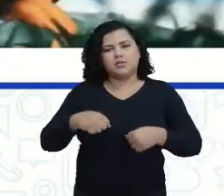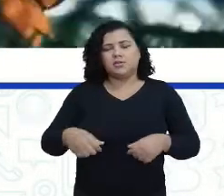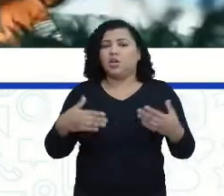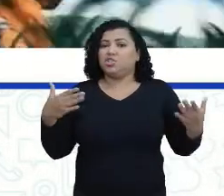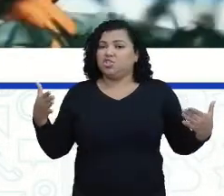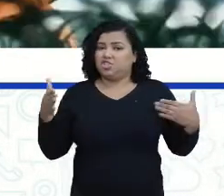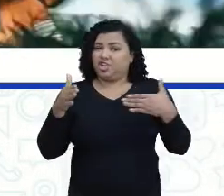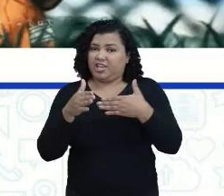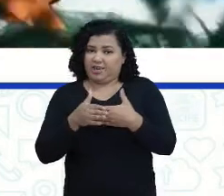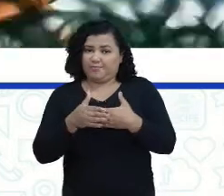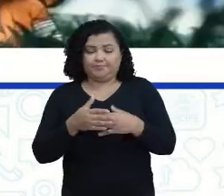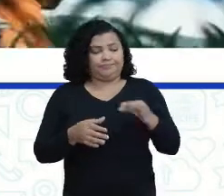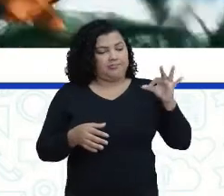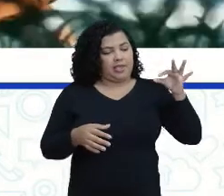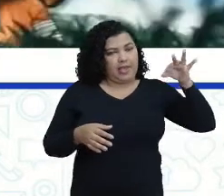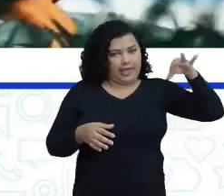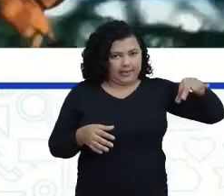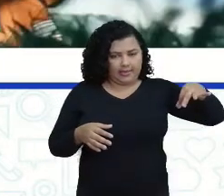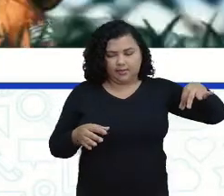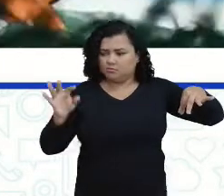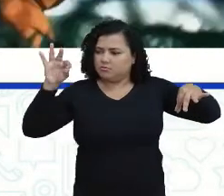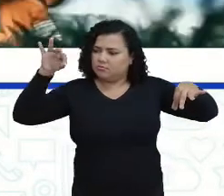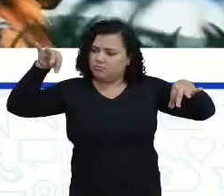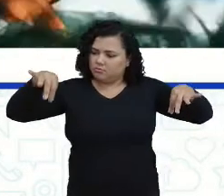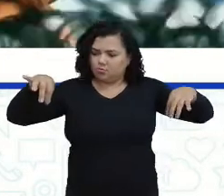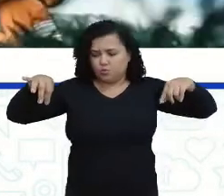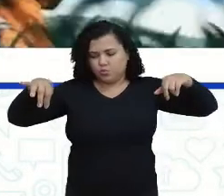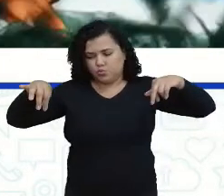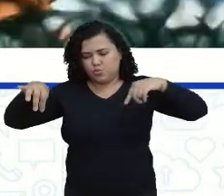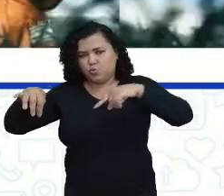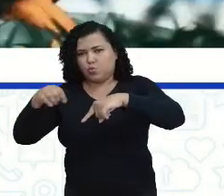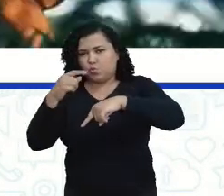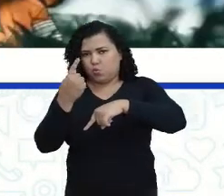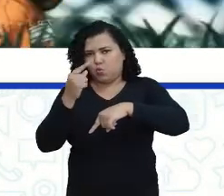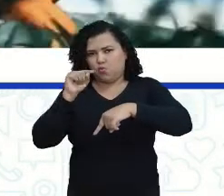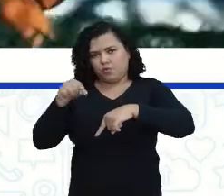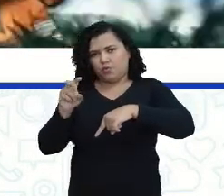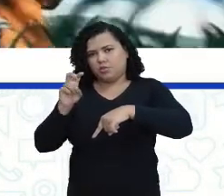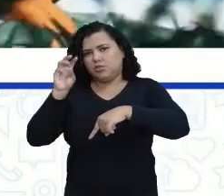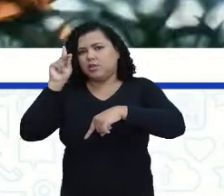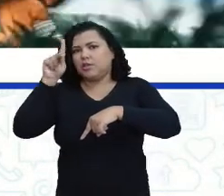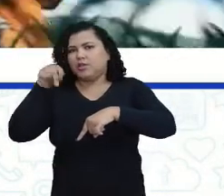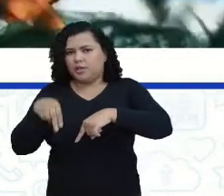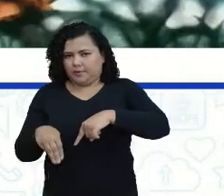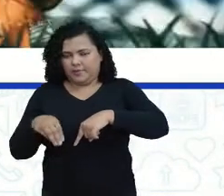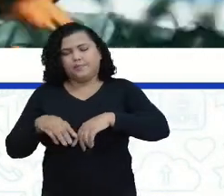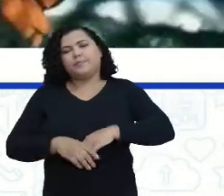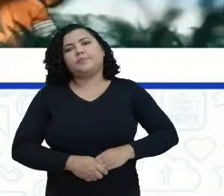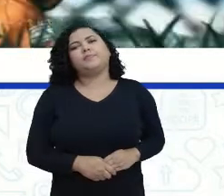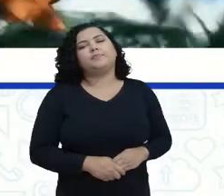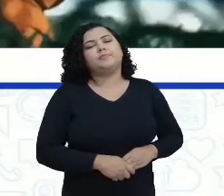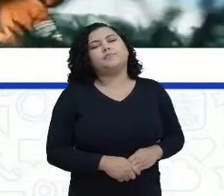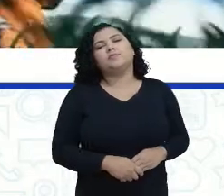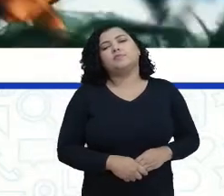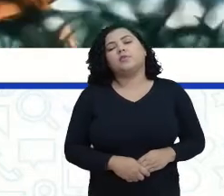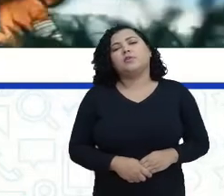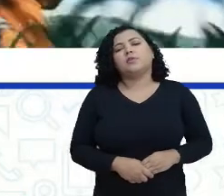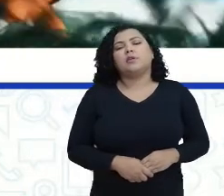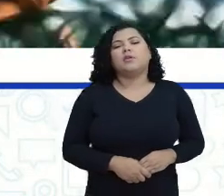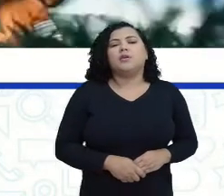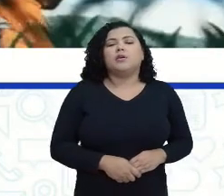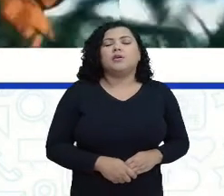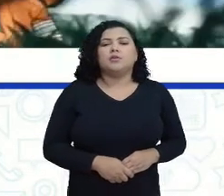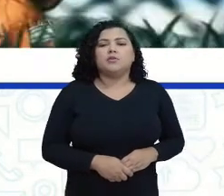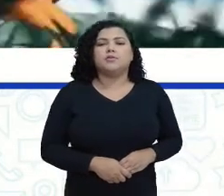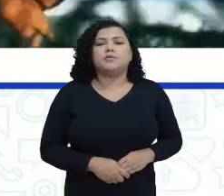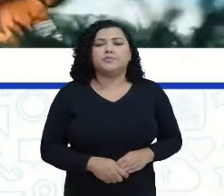o problema da aula de hoje é analisar dois garotos que estão caminhando ou correndo, no caso uma distância de 1,5